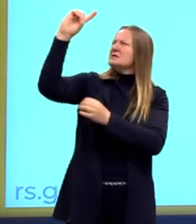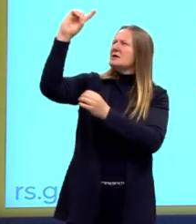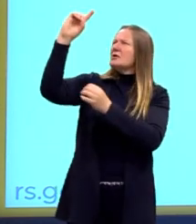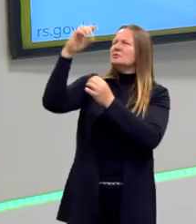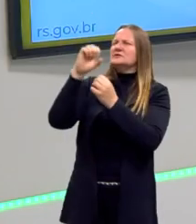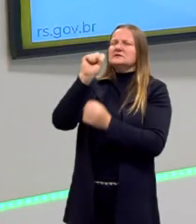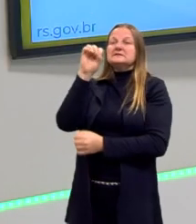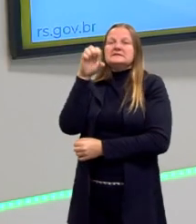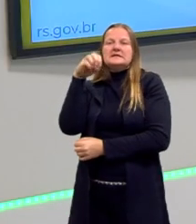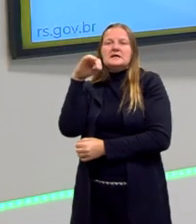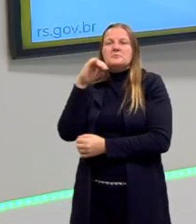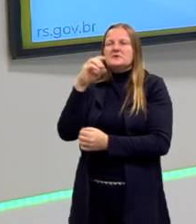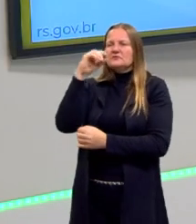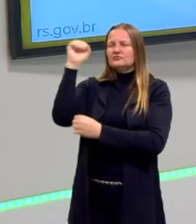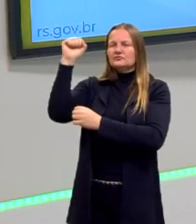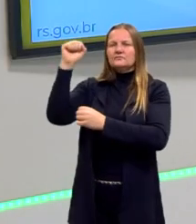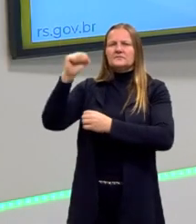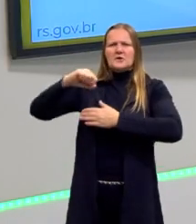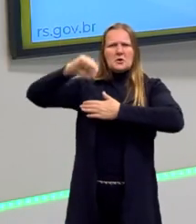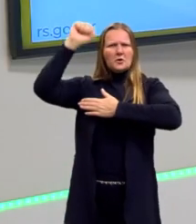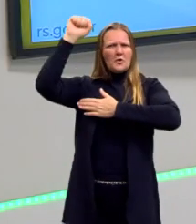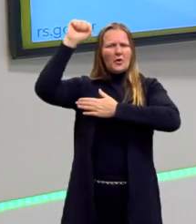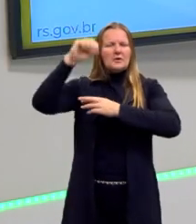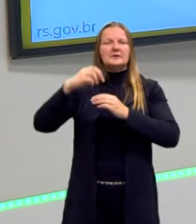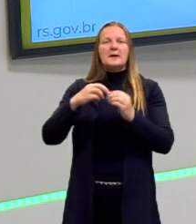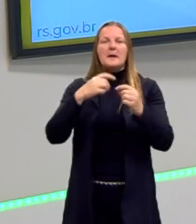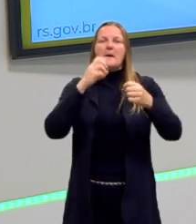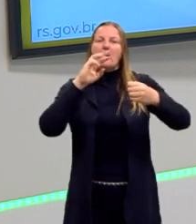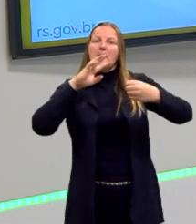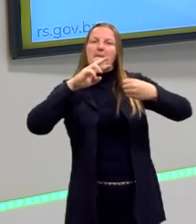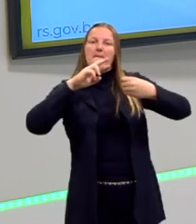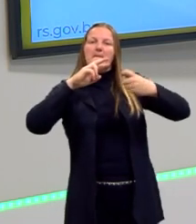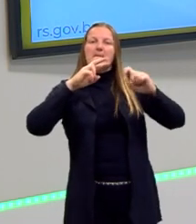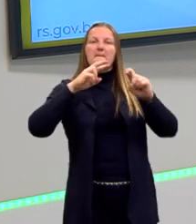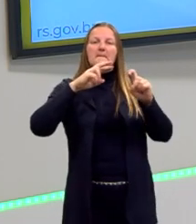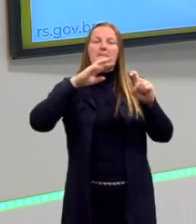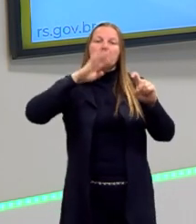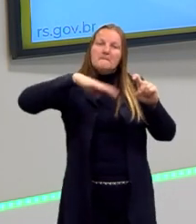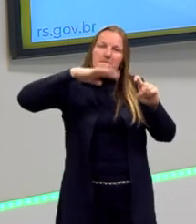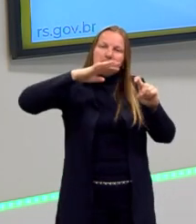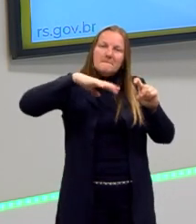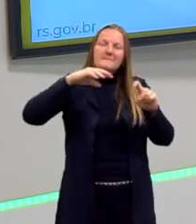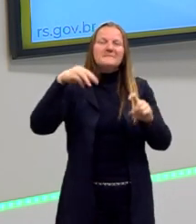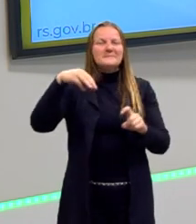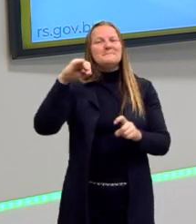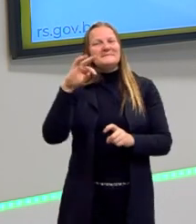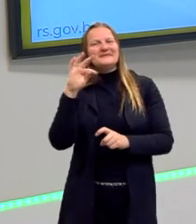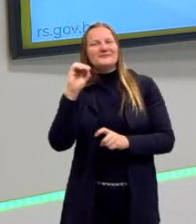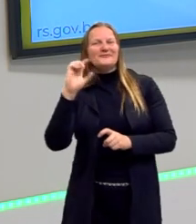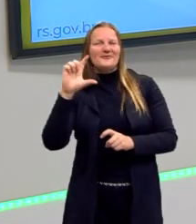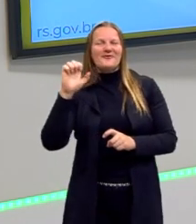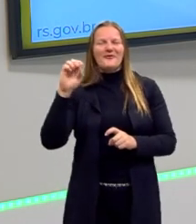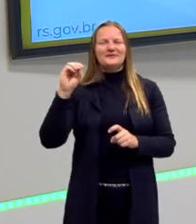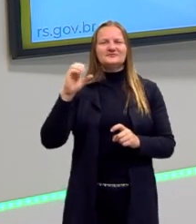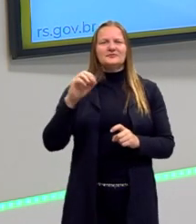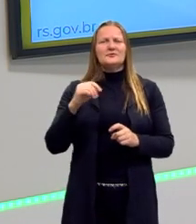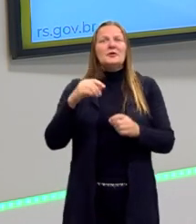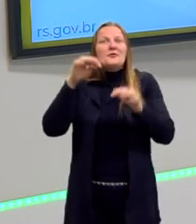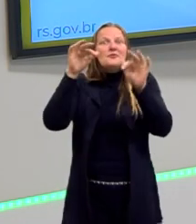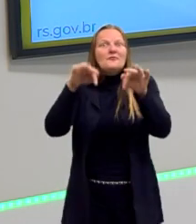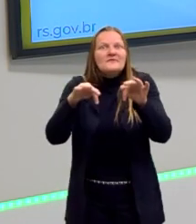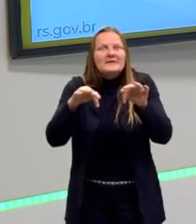com heróis mitológico muito própria da história da história grega e ela sempre tinha um final infeliz